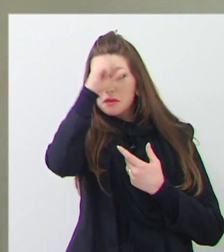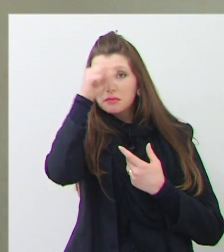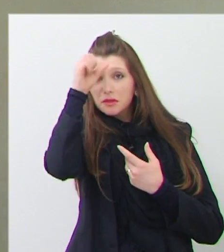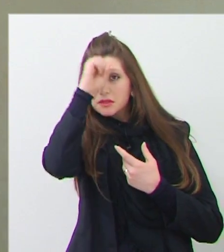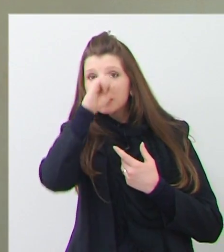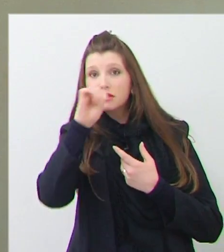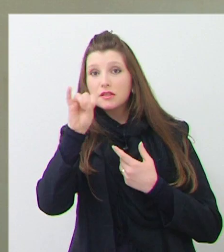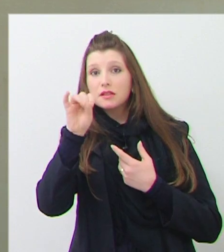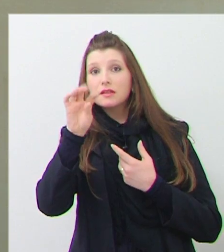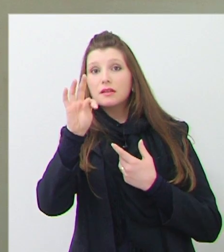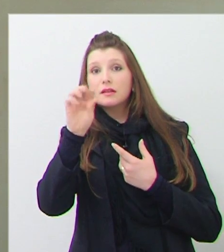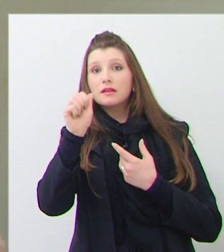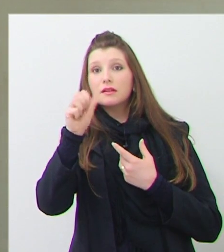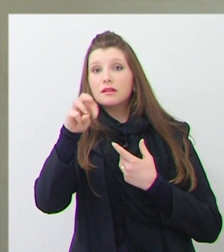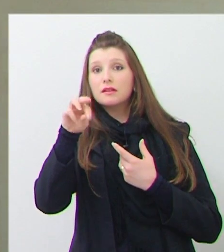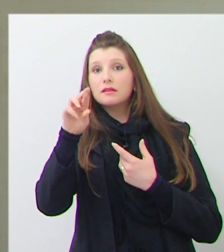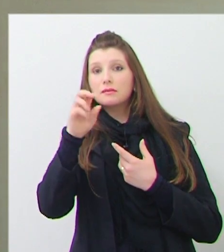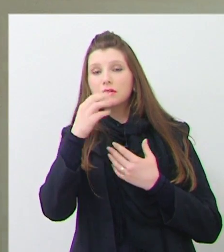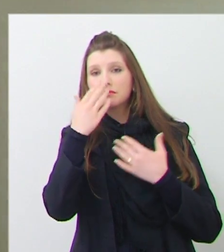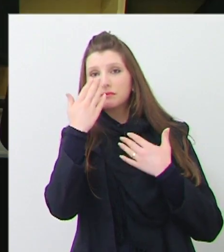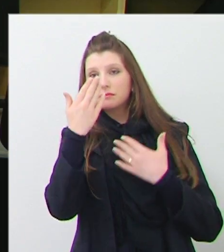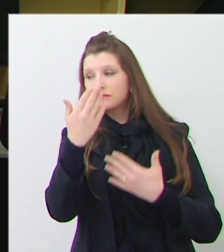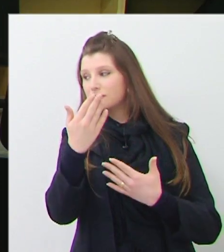delas. Muito obrigado, senhor presidente.